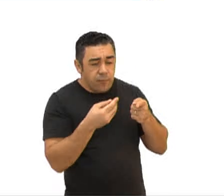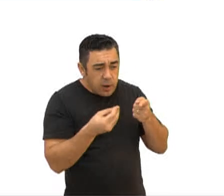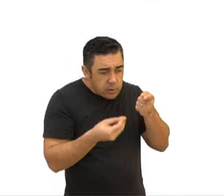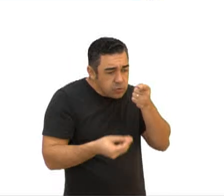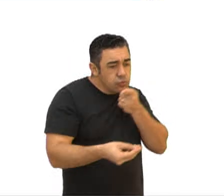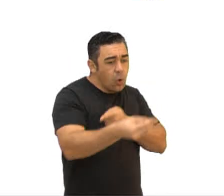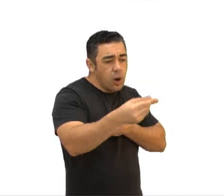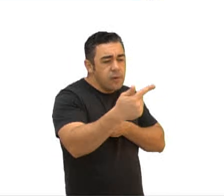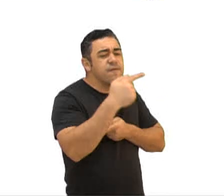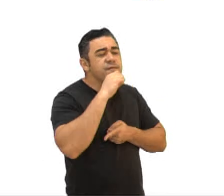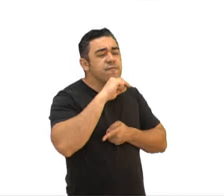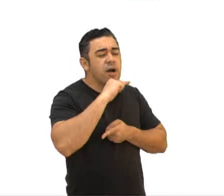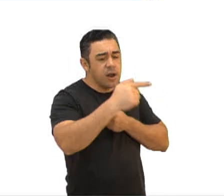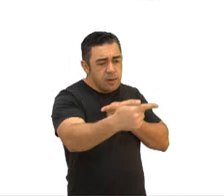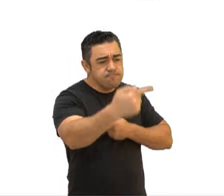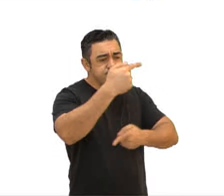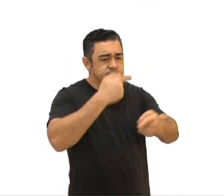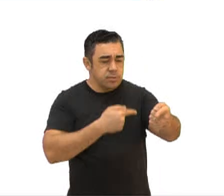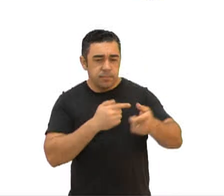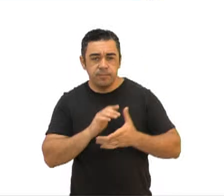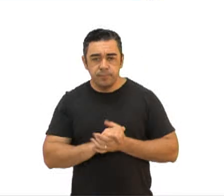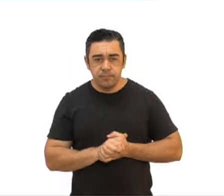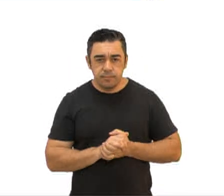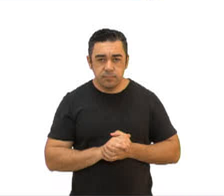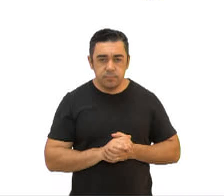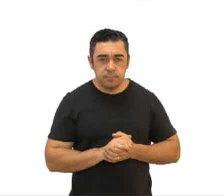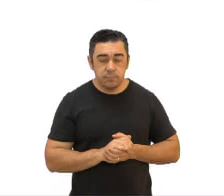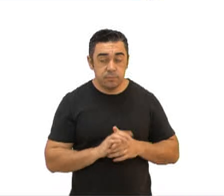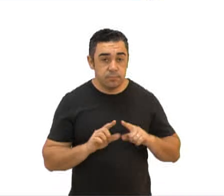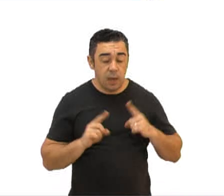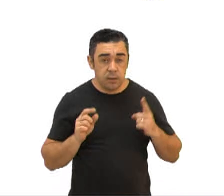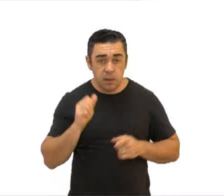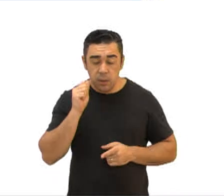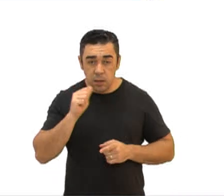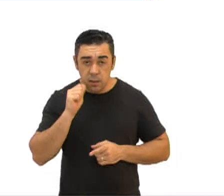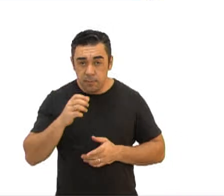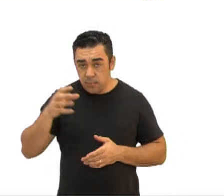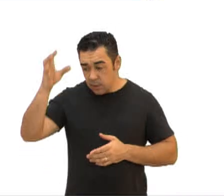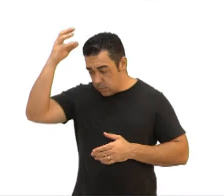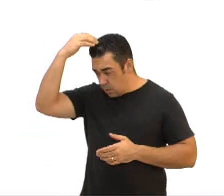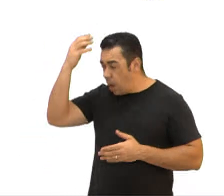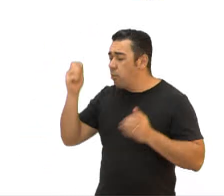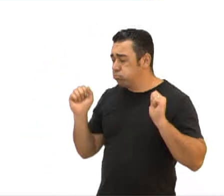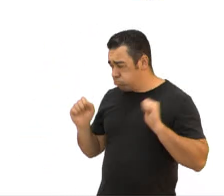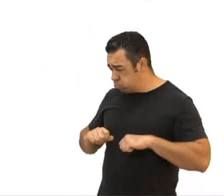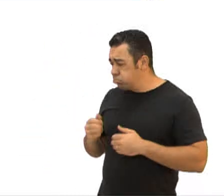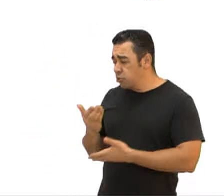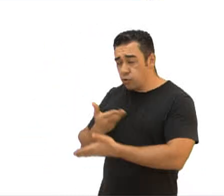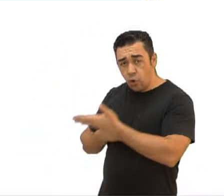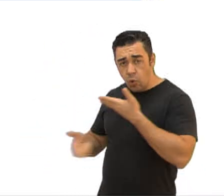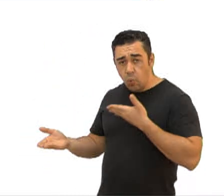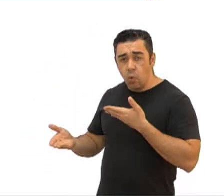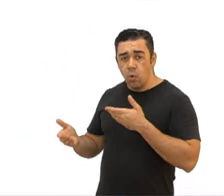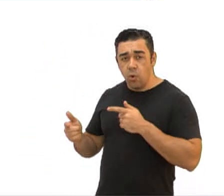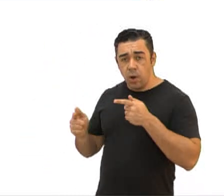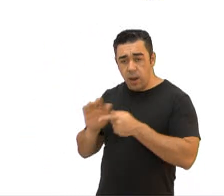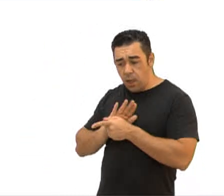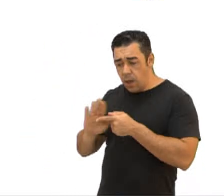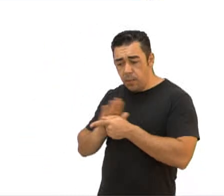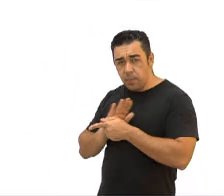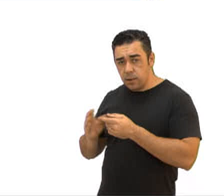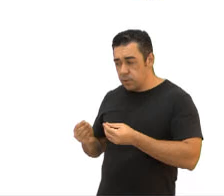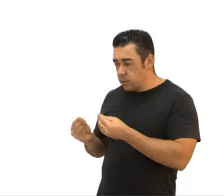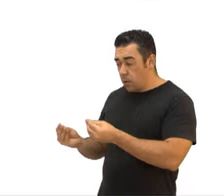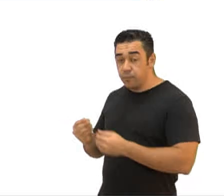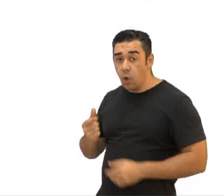As lâmpadas se encantaram com a princesa. A princesa, então, trocou a lâmpada de Aladim. O bruxo,